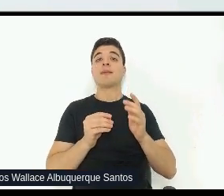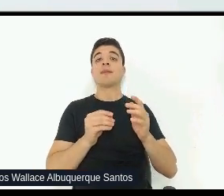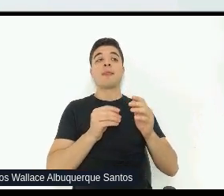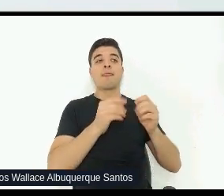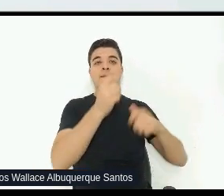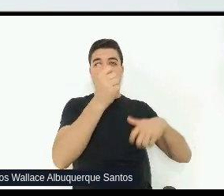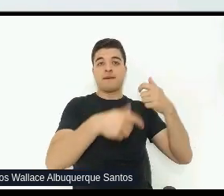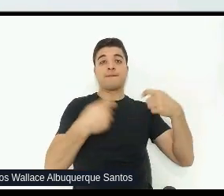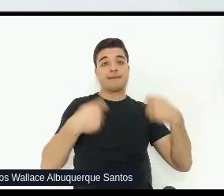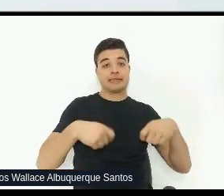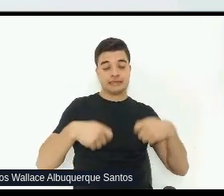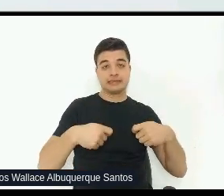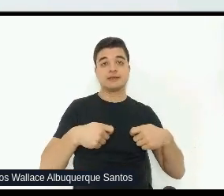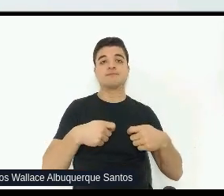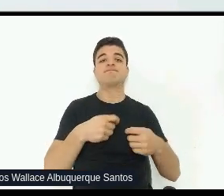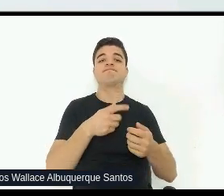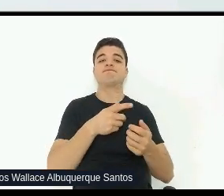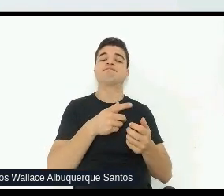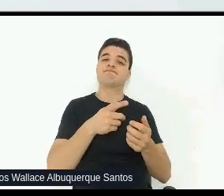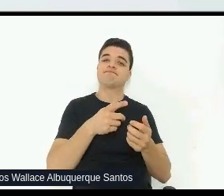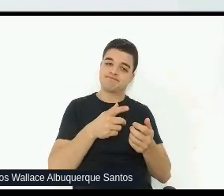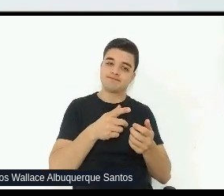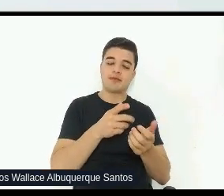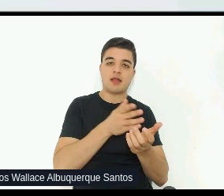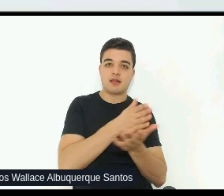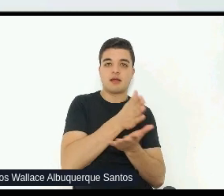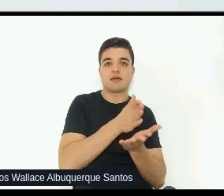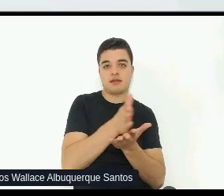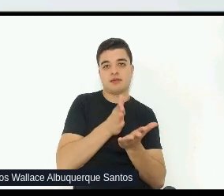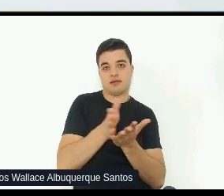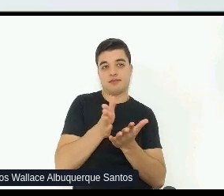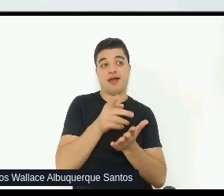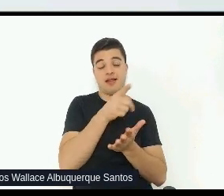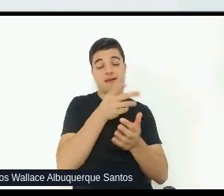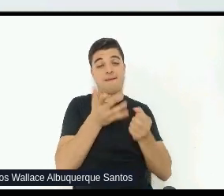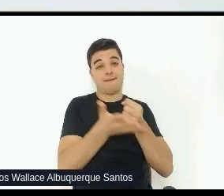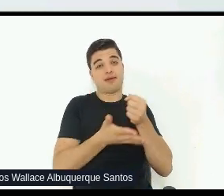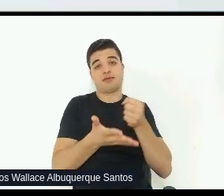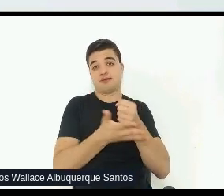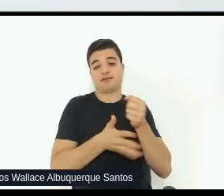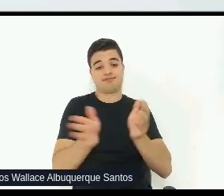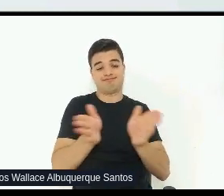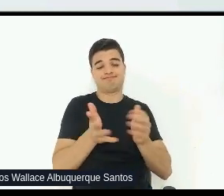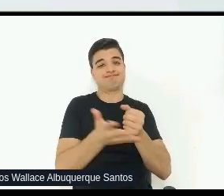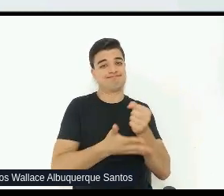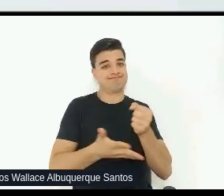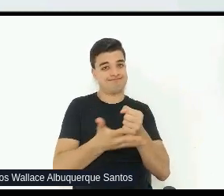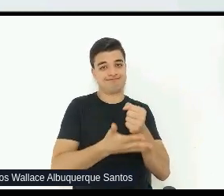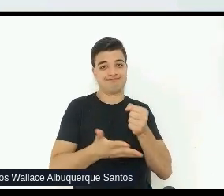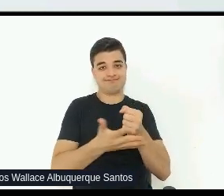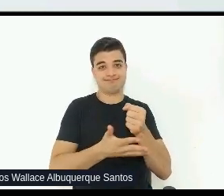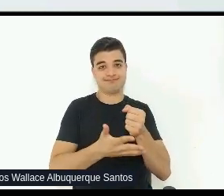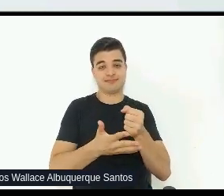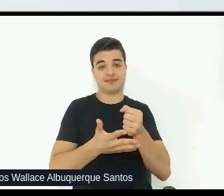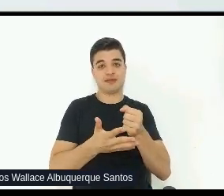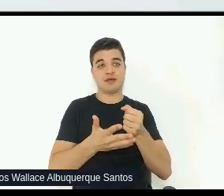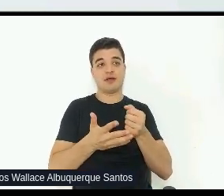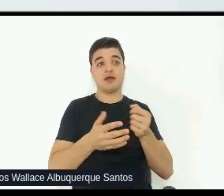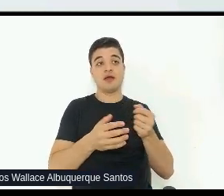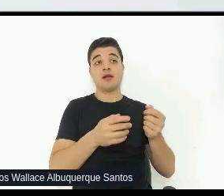que essa é a base da acessibilidade. É dar alternativas para o usuário completar uma tarefa